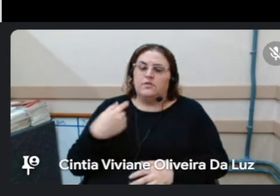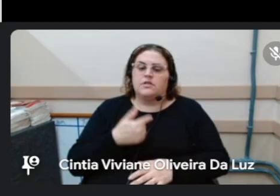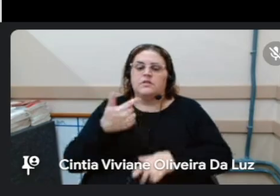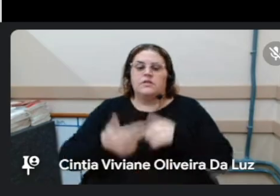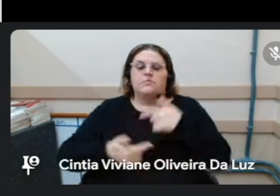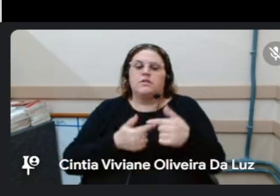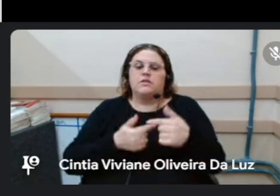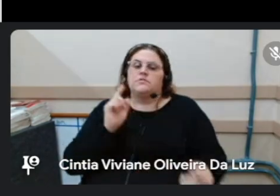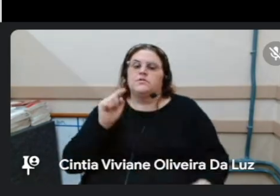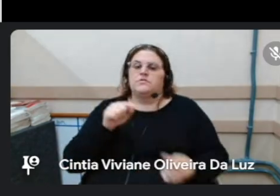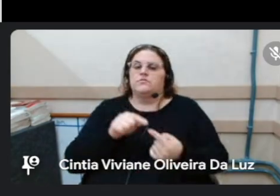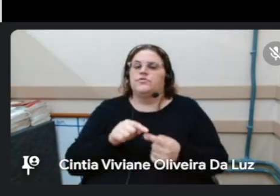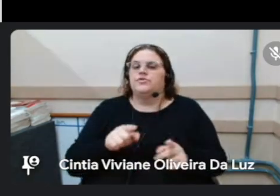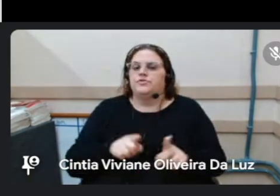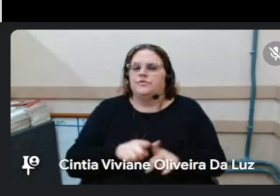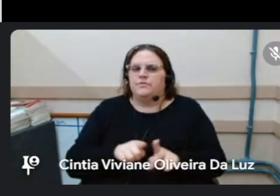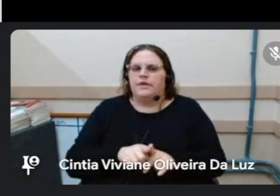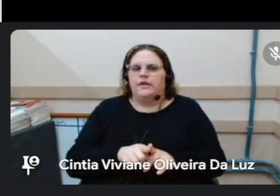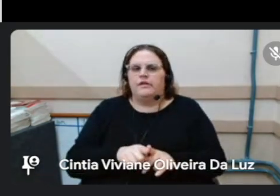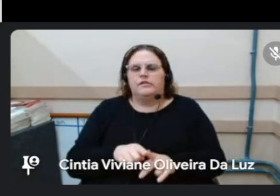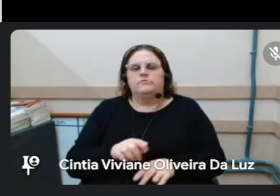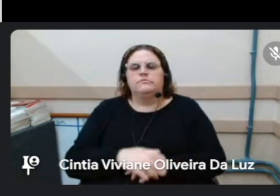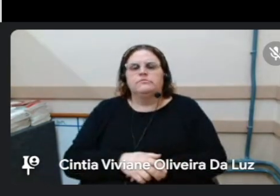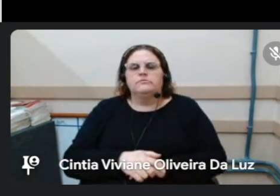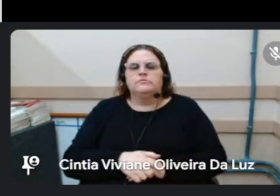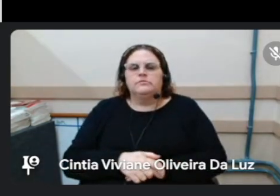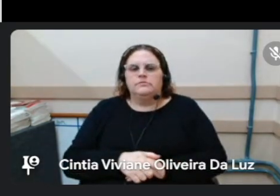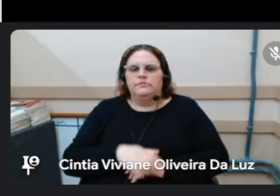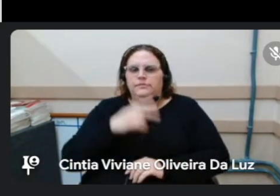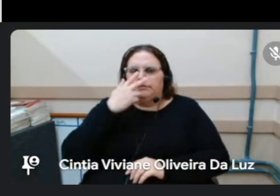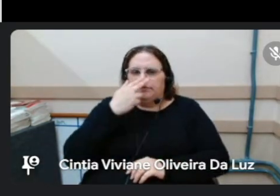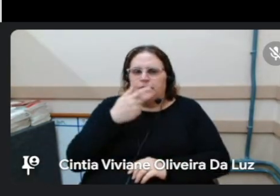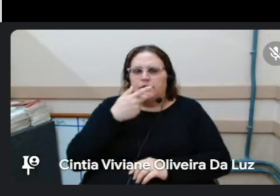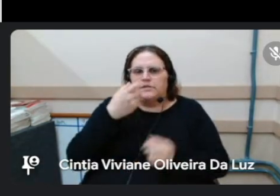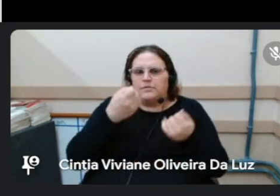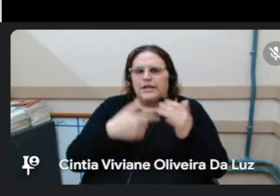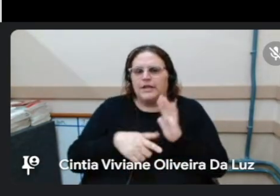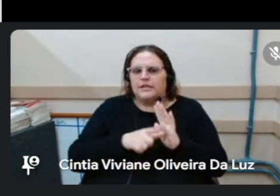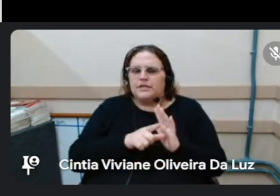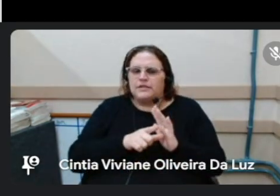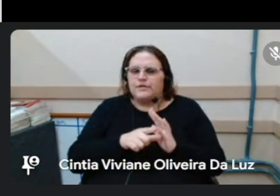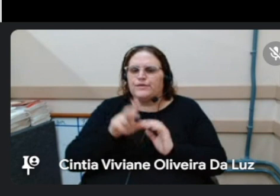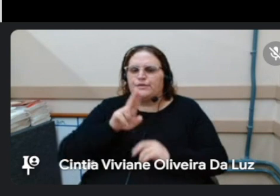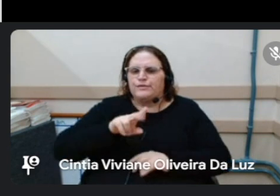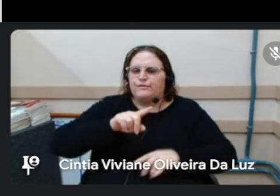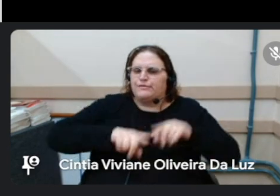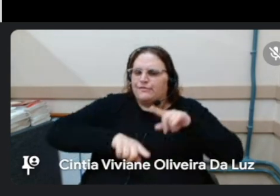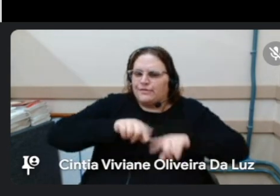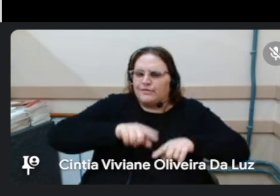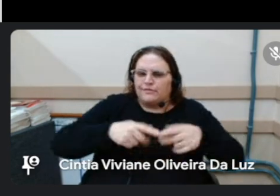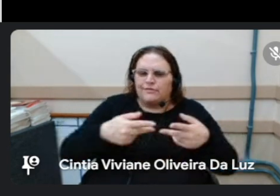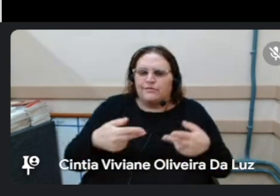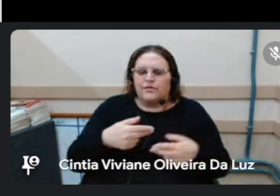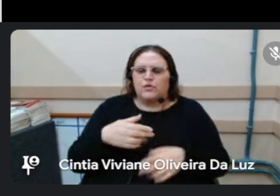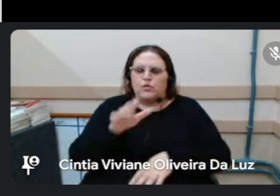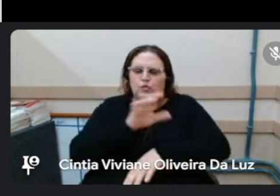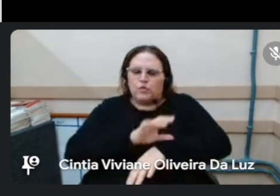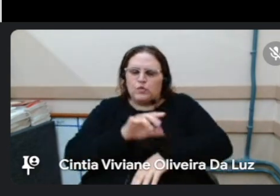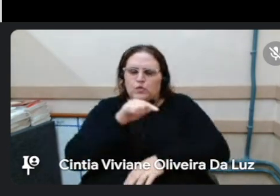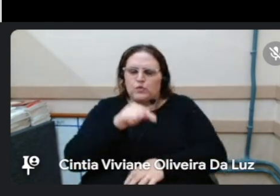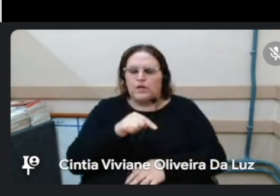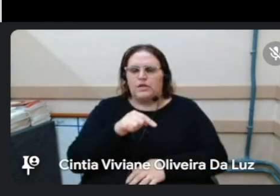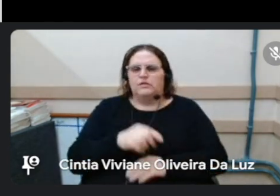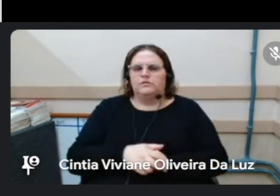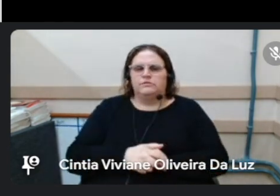com a a como eu falei com a materialidade desse do curso e e é